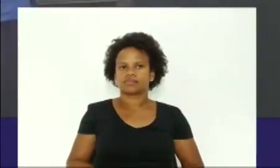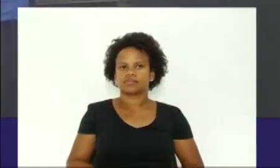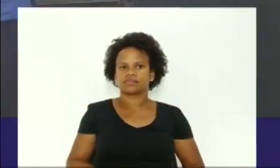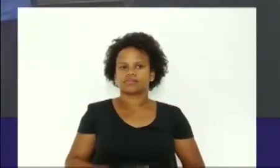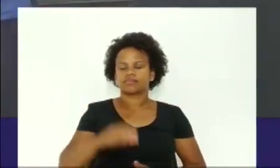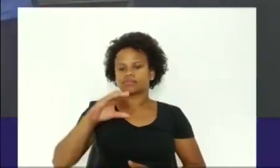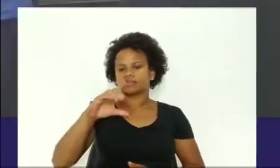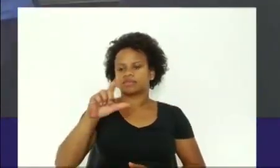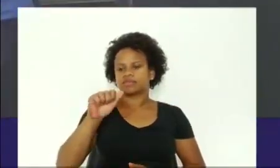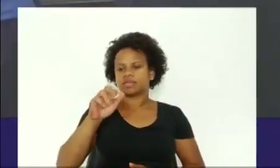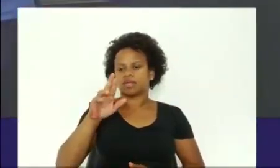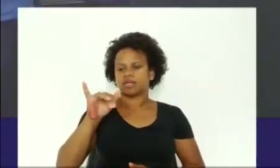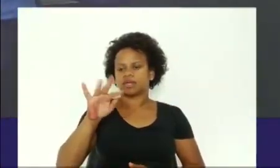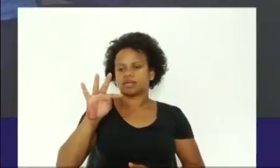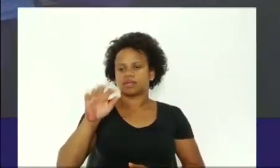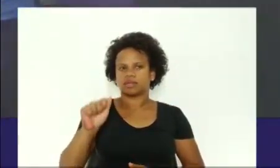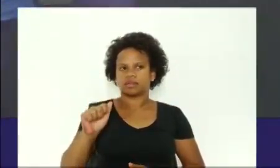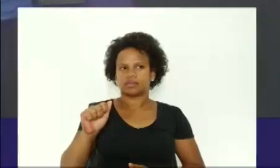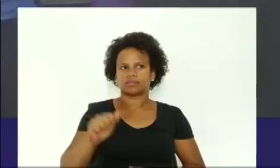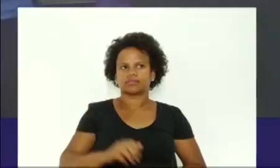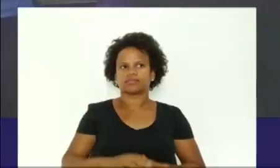Clarita Cristina Balestrin,